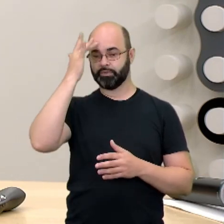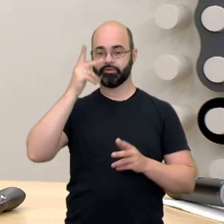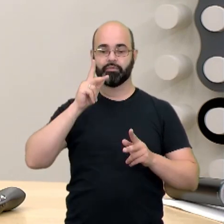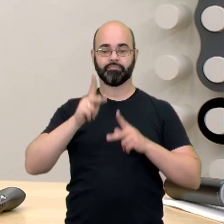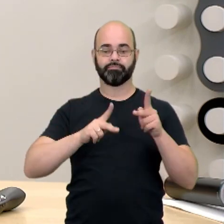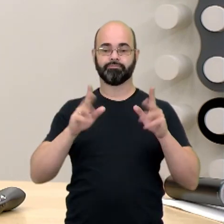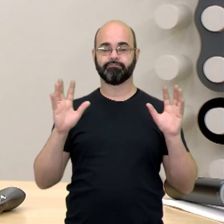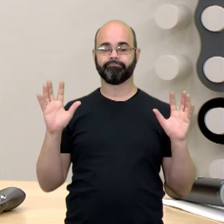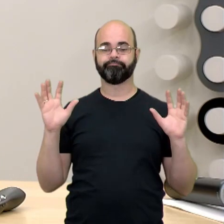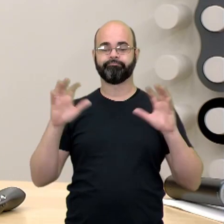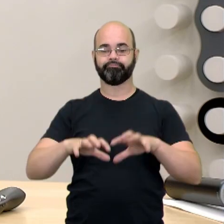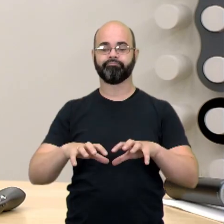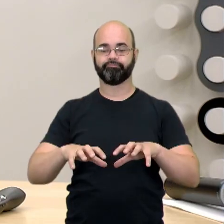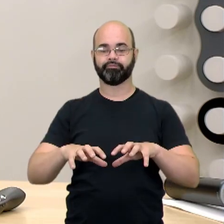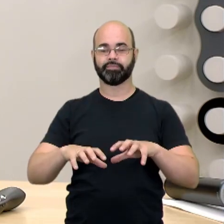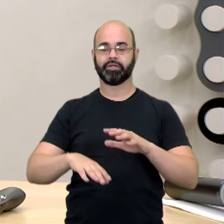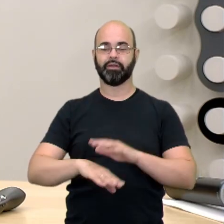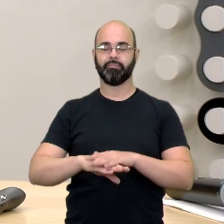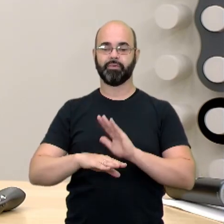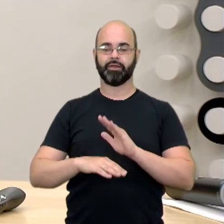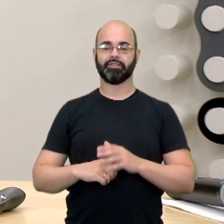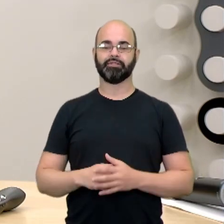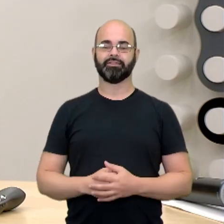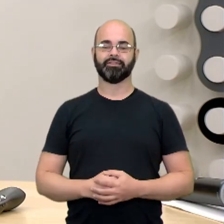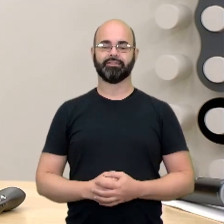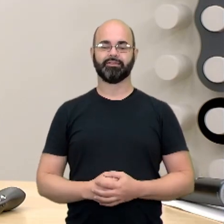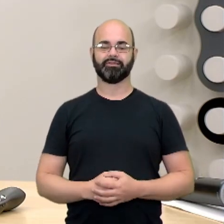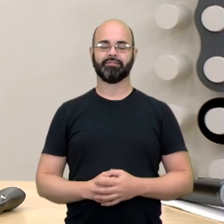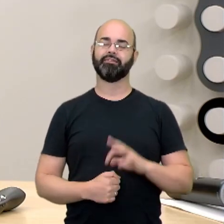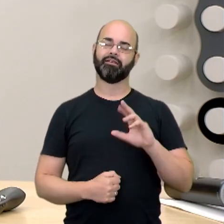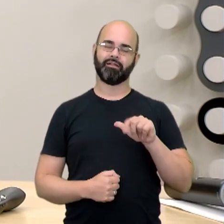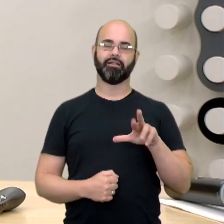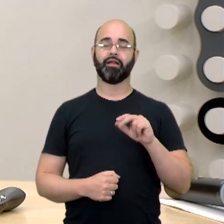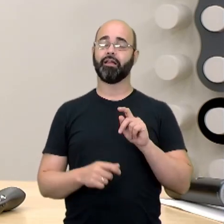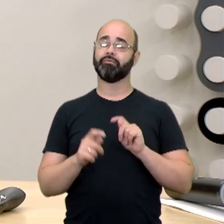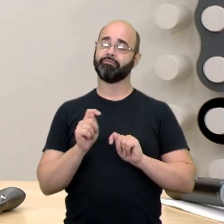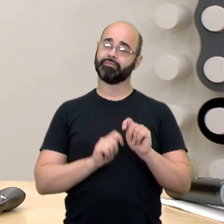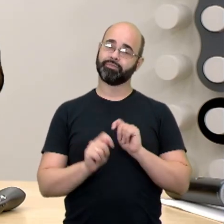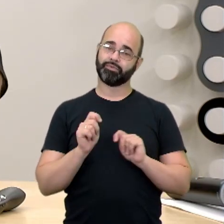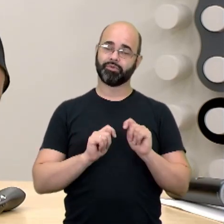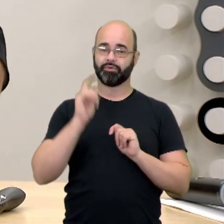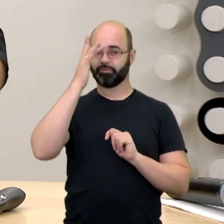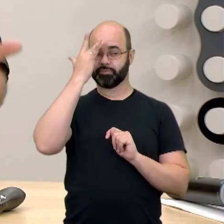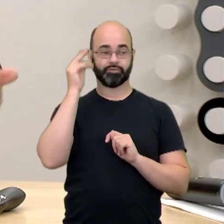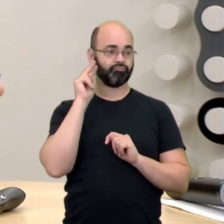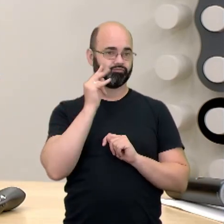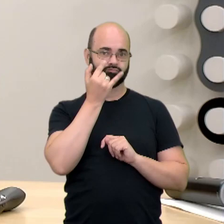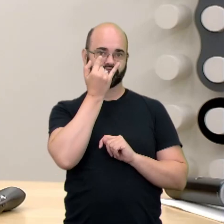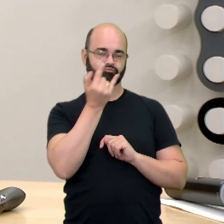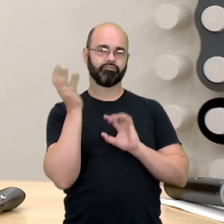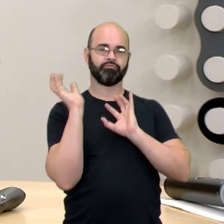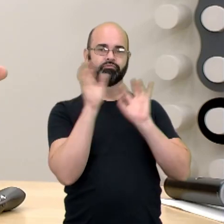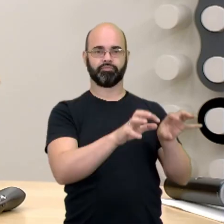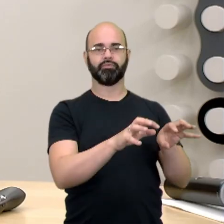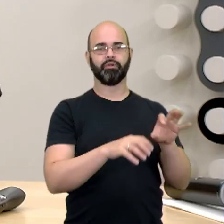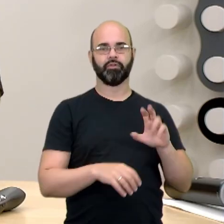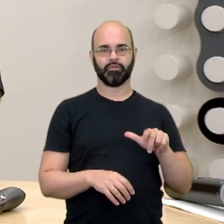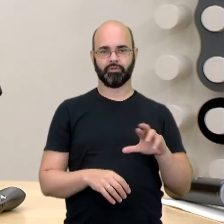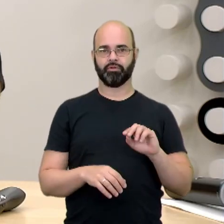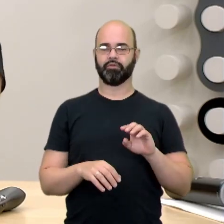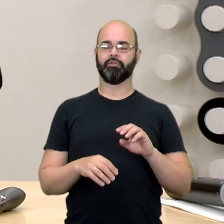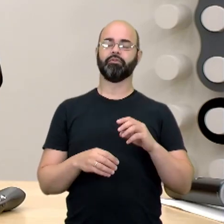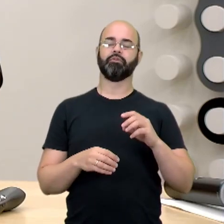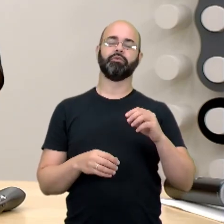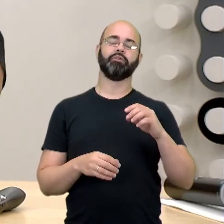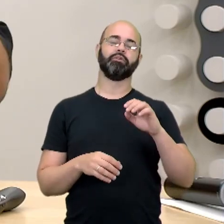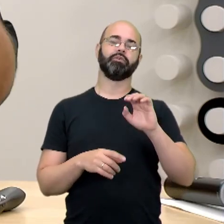principalmente nessas regiões. E é lógico que você precisa ter atrativos econômicos e passar para outros estados e outros municípios,